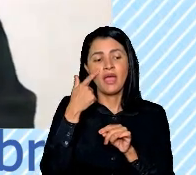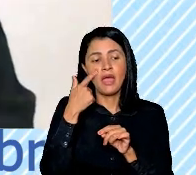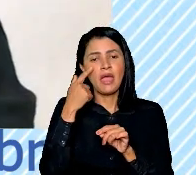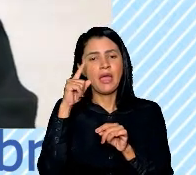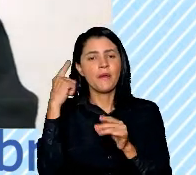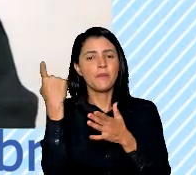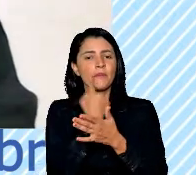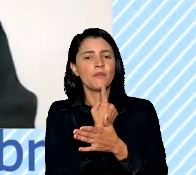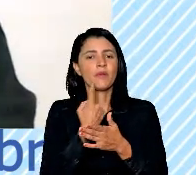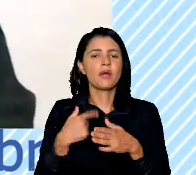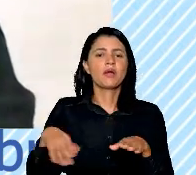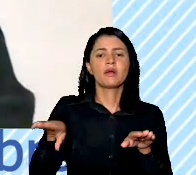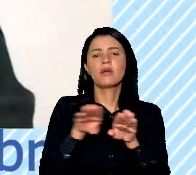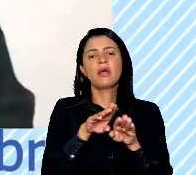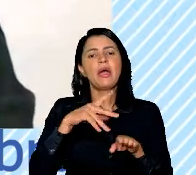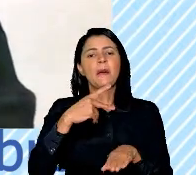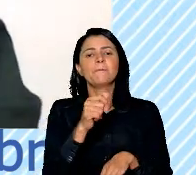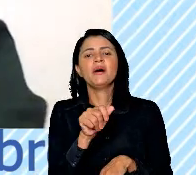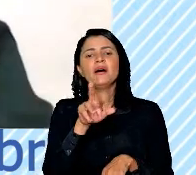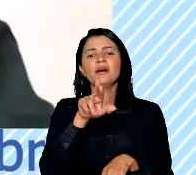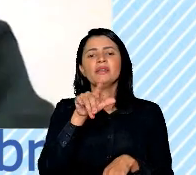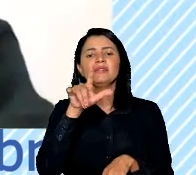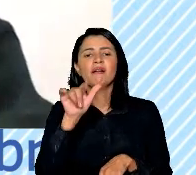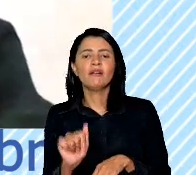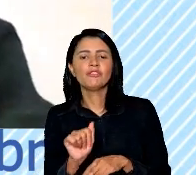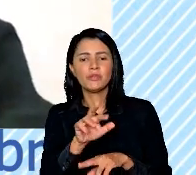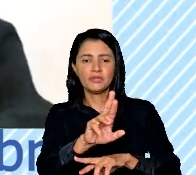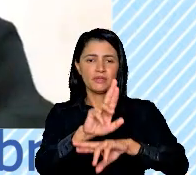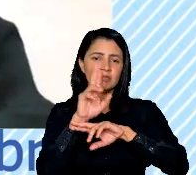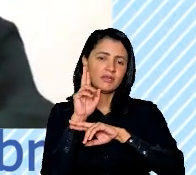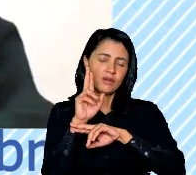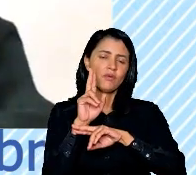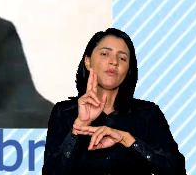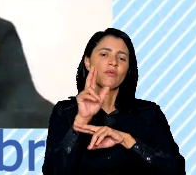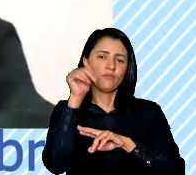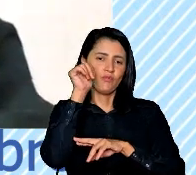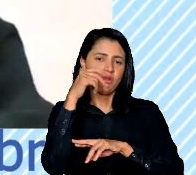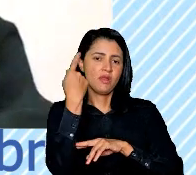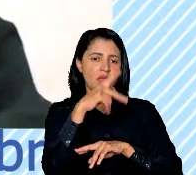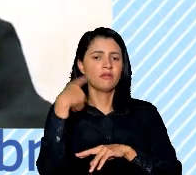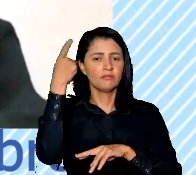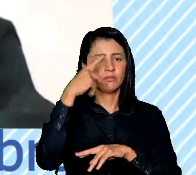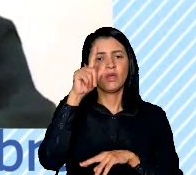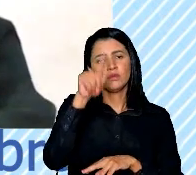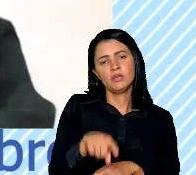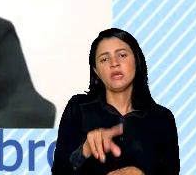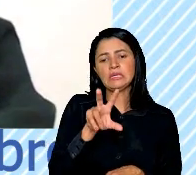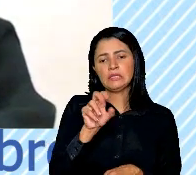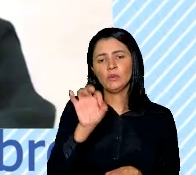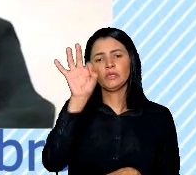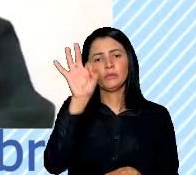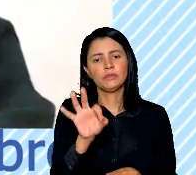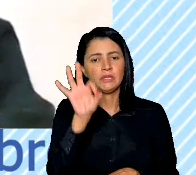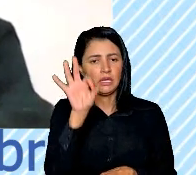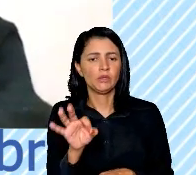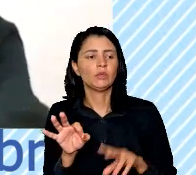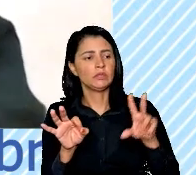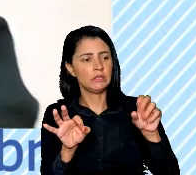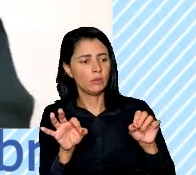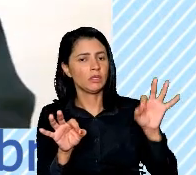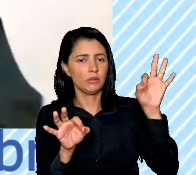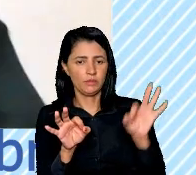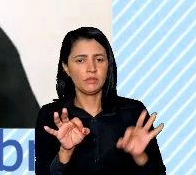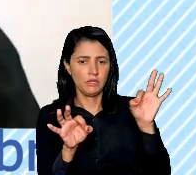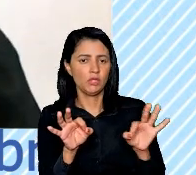sobre a paridade da representação feminina no parlamento. Então, seria 50%, 50%.